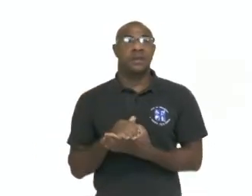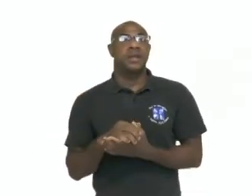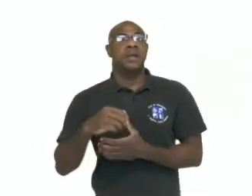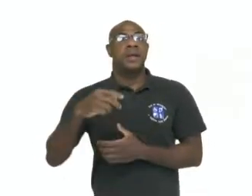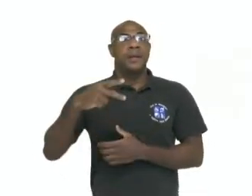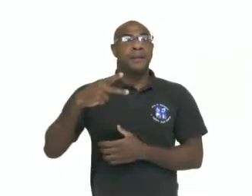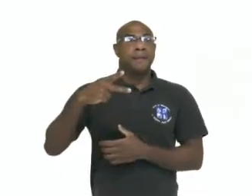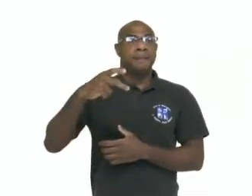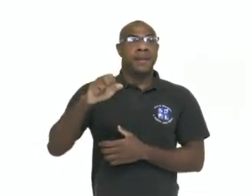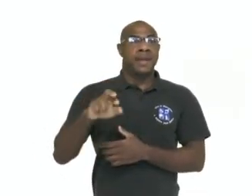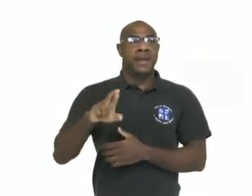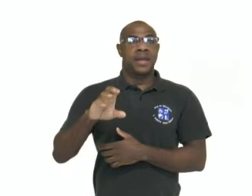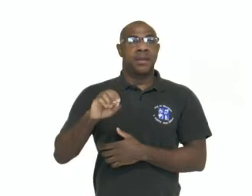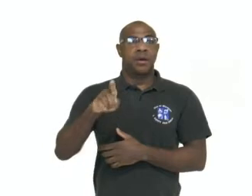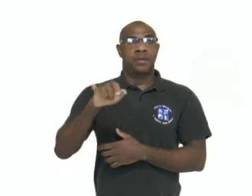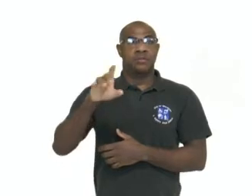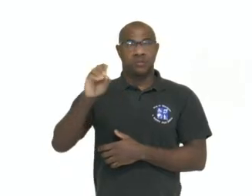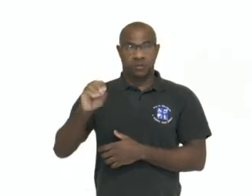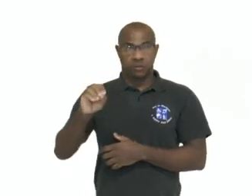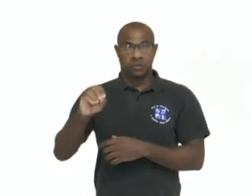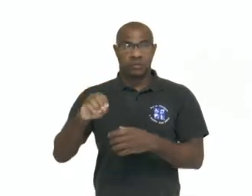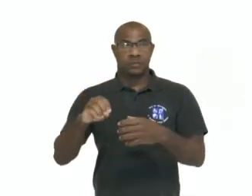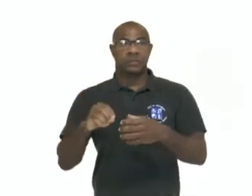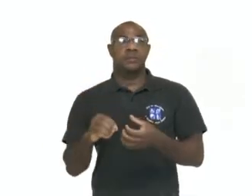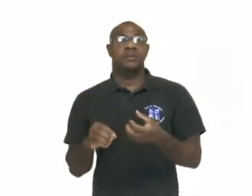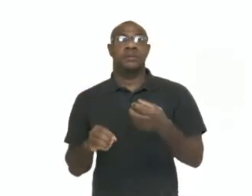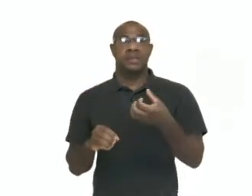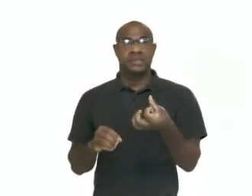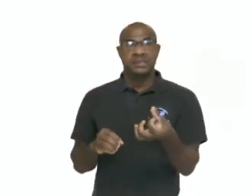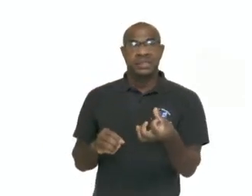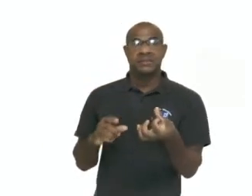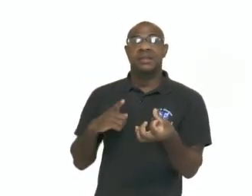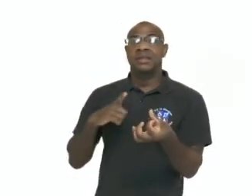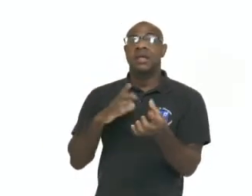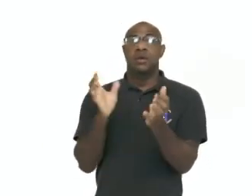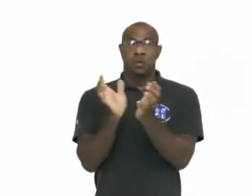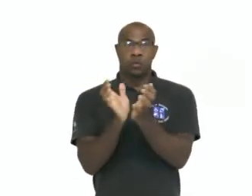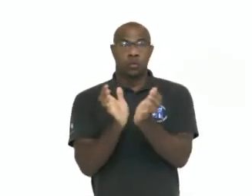peróxidos são óxidos que apresentam em sua estrutura o grupo